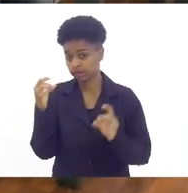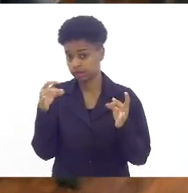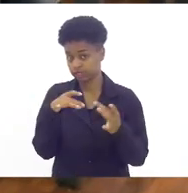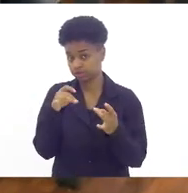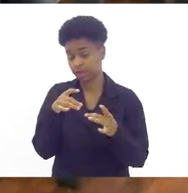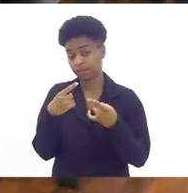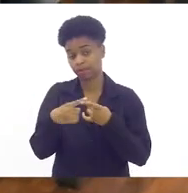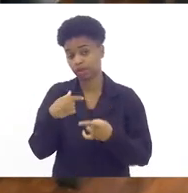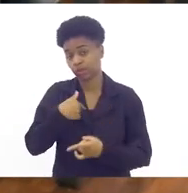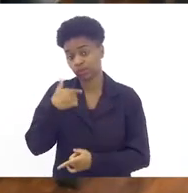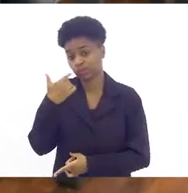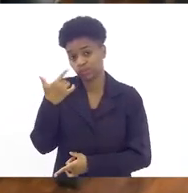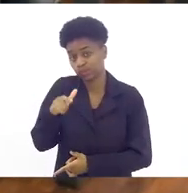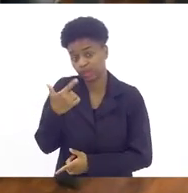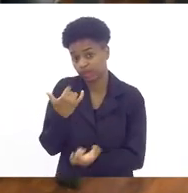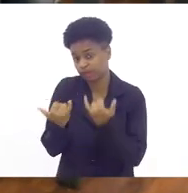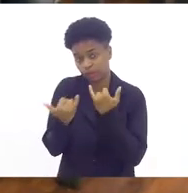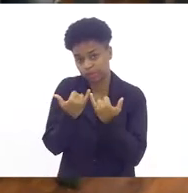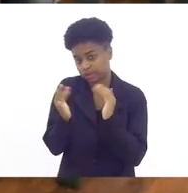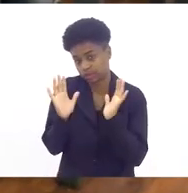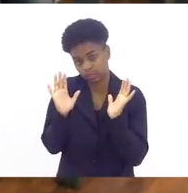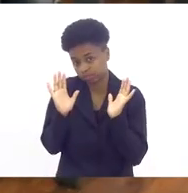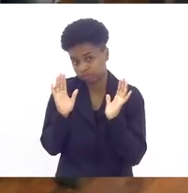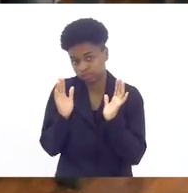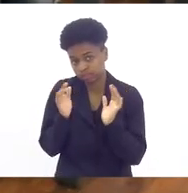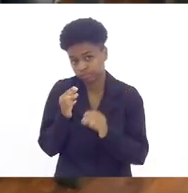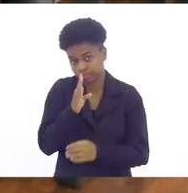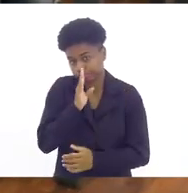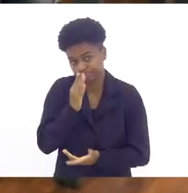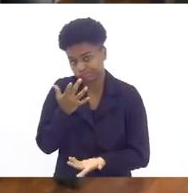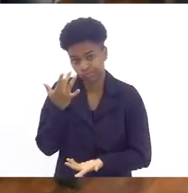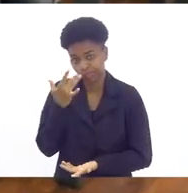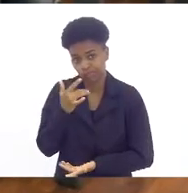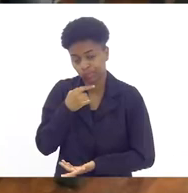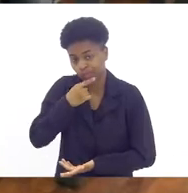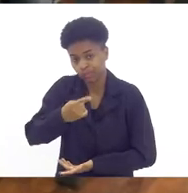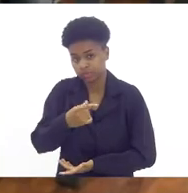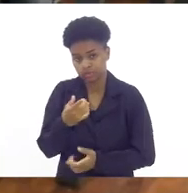eu não tenho eu não tenho informações para poder te passar